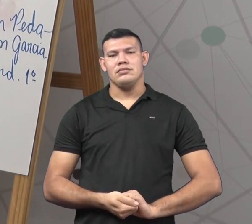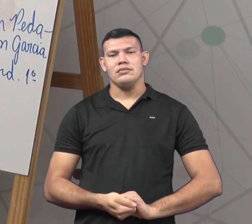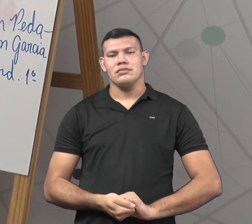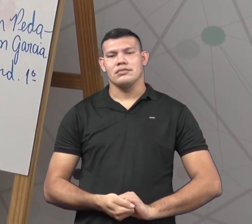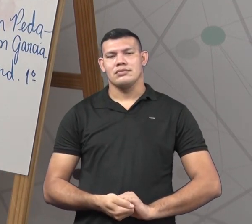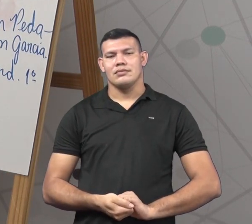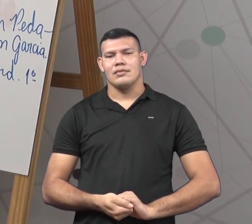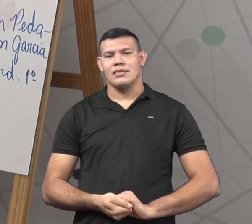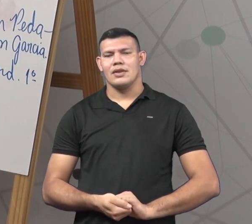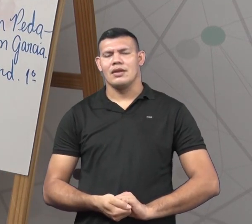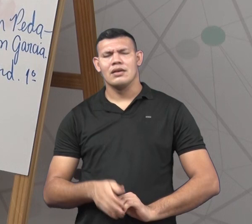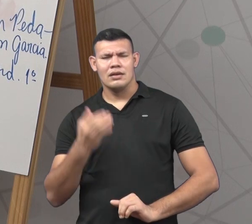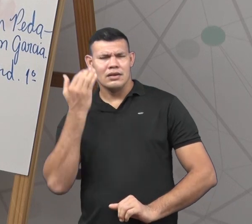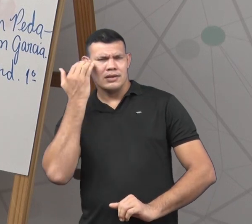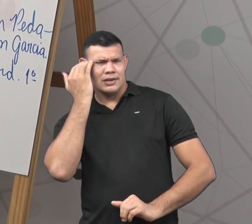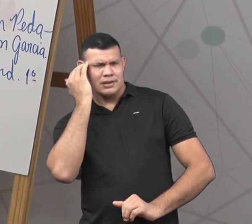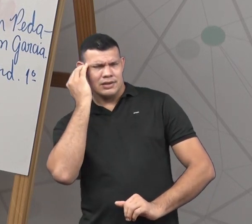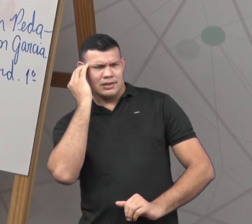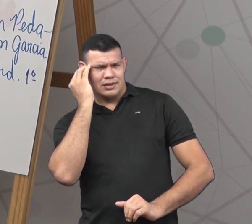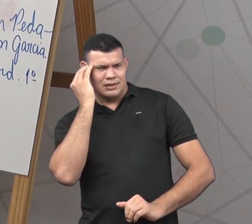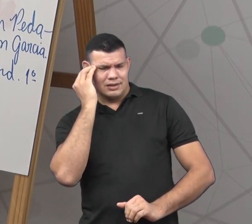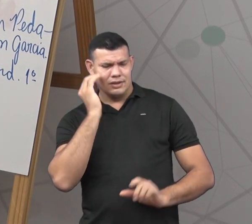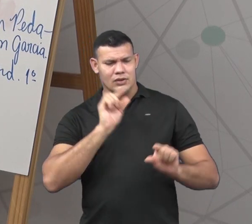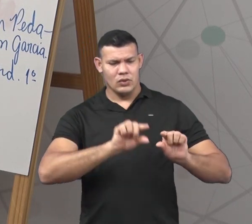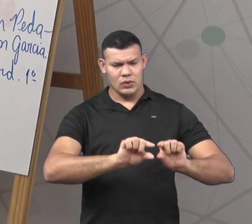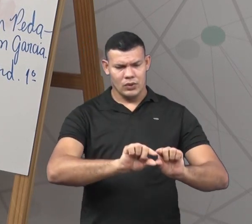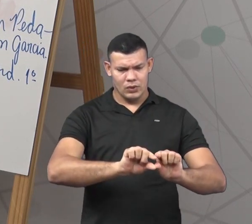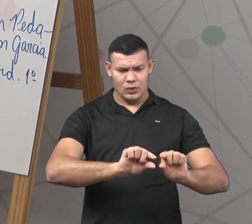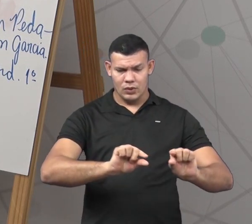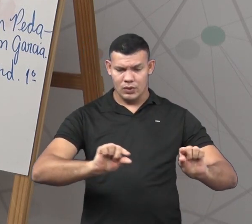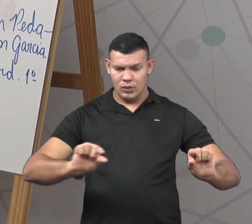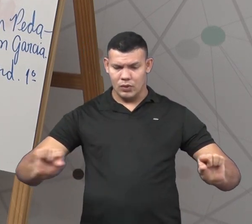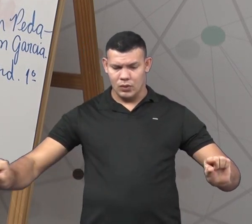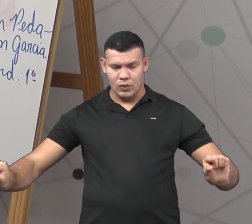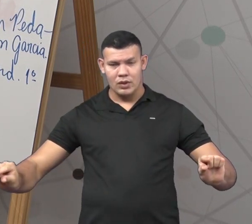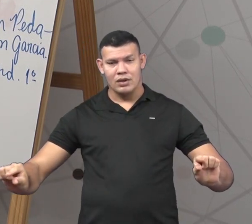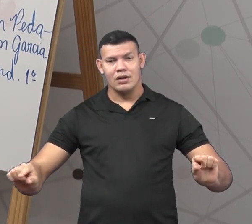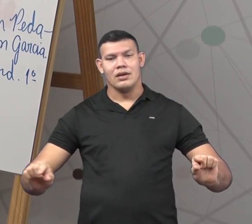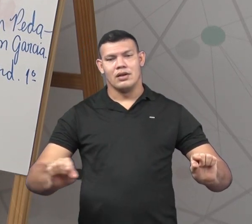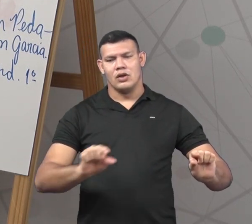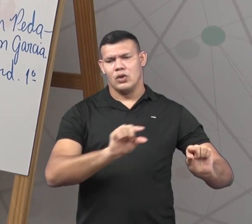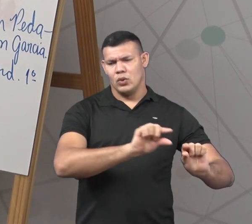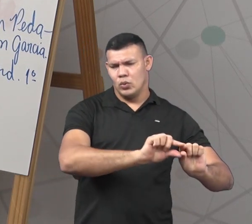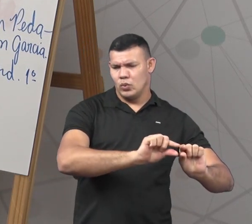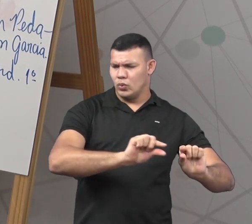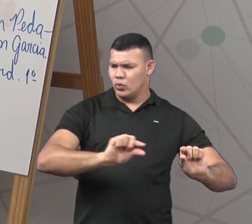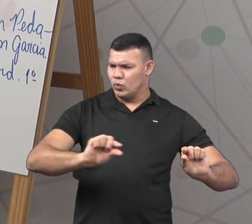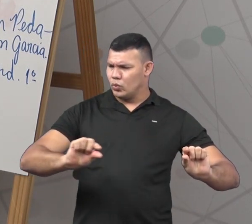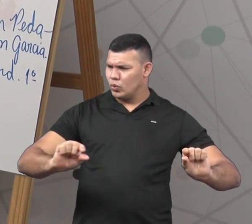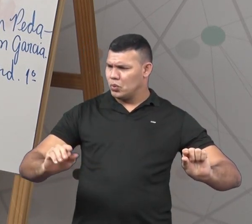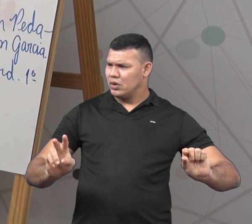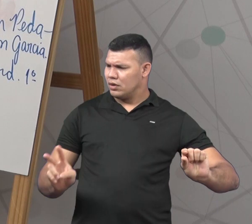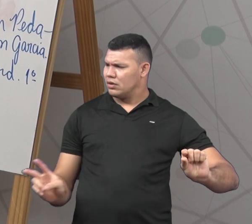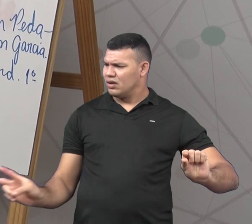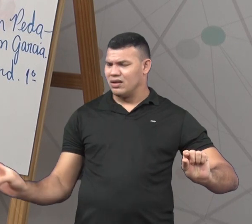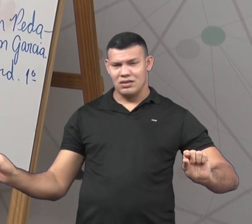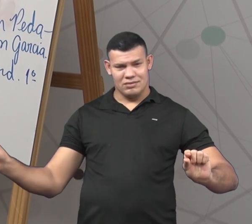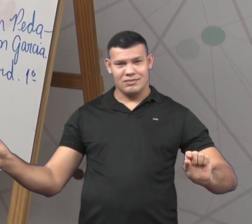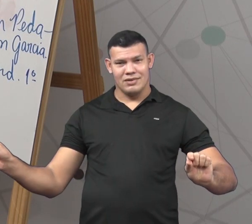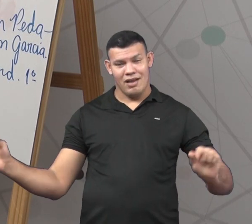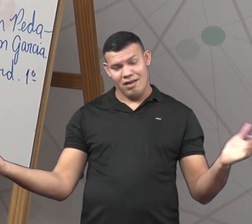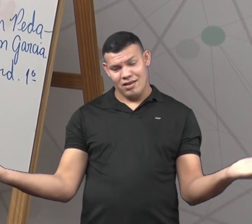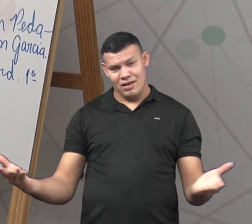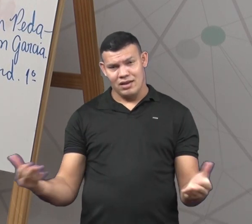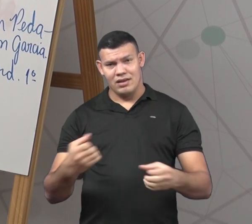só para você entender mais ou menos como é que funciona. E aí eu continuo. 2012 nasceu meu primeiro filho, eu podia continuar até chegar o ano atual, no